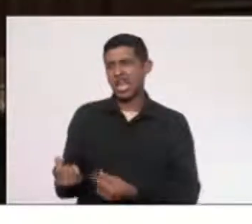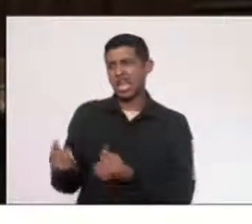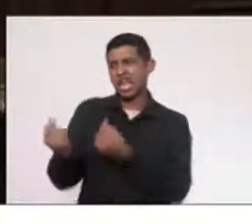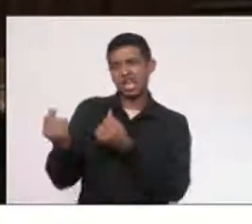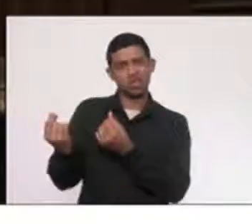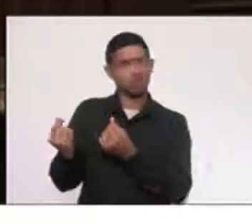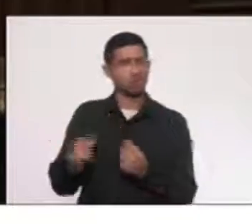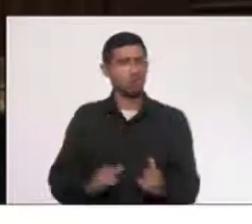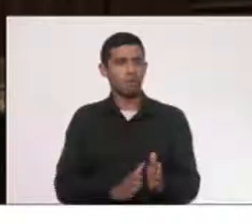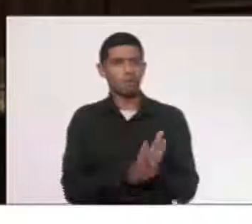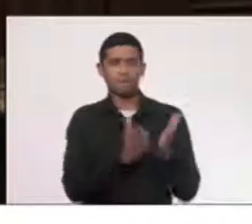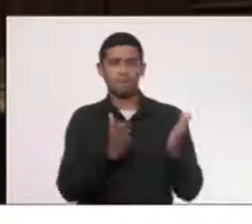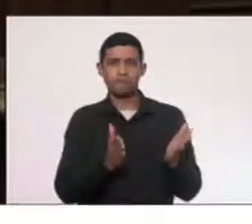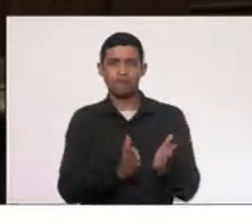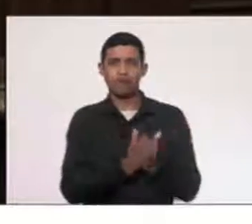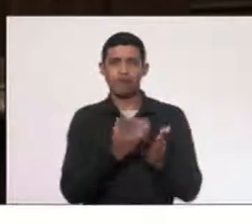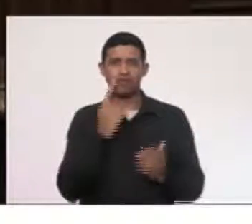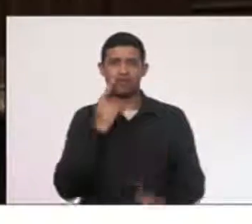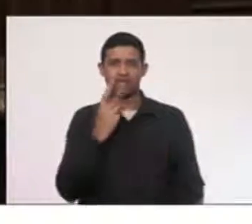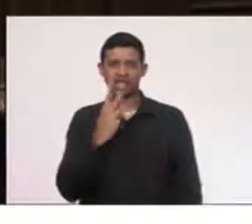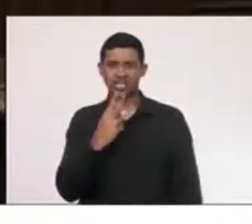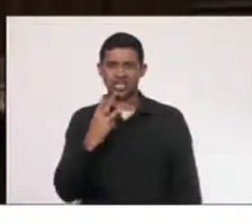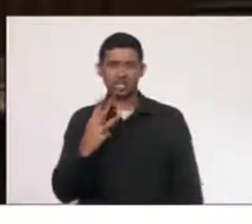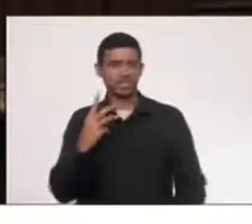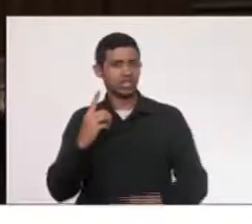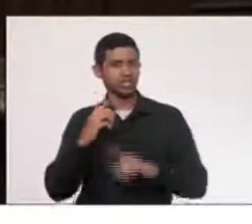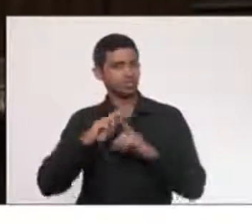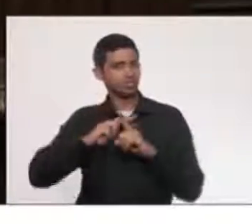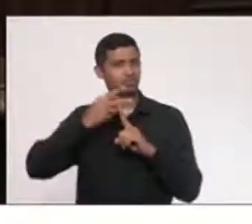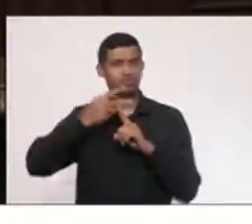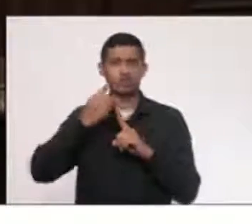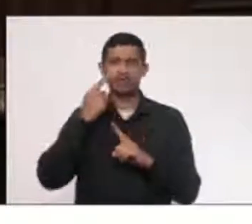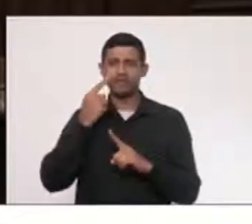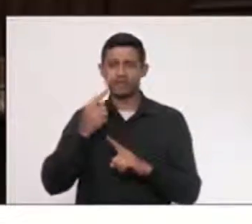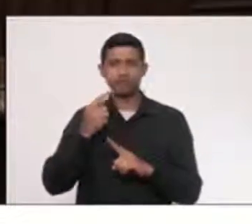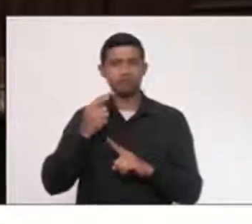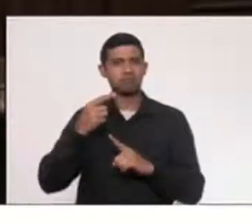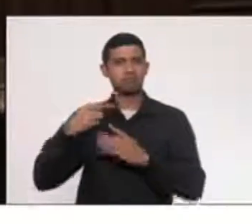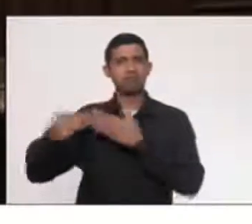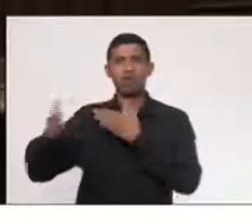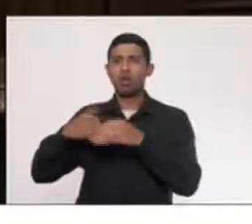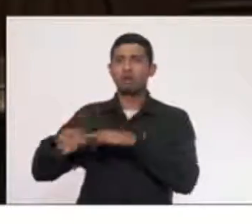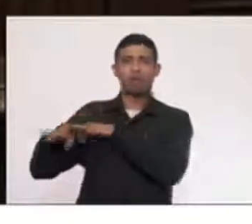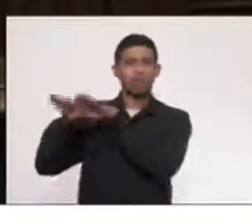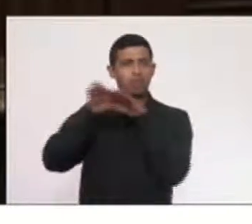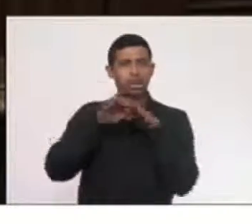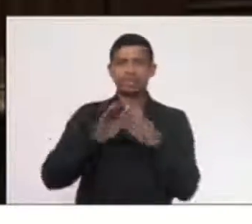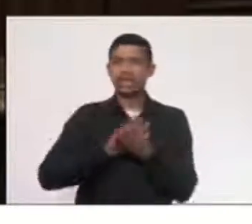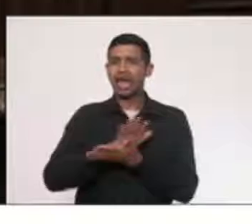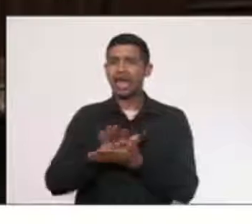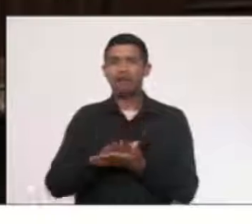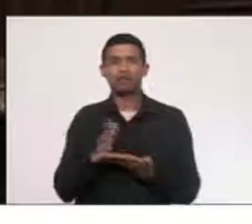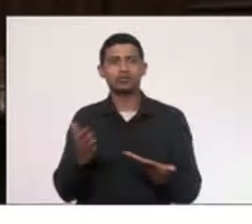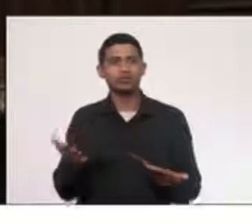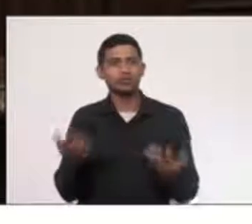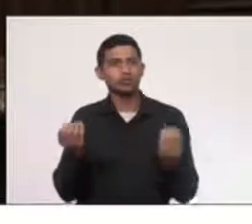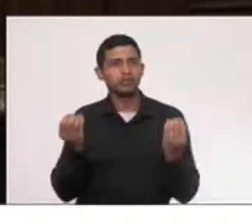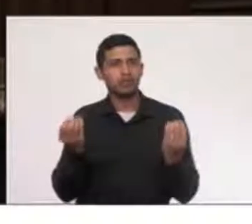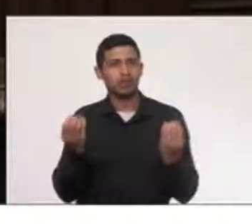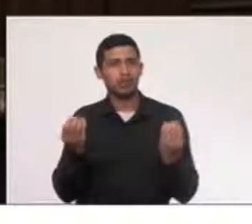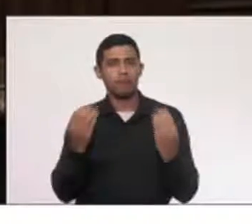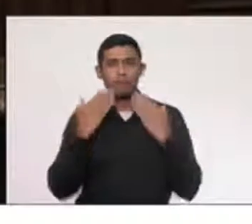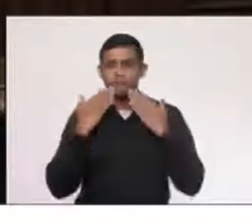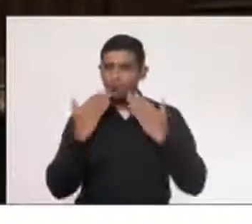ricos é 33 vezes maior do que em qualquer outro estado do Brasil. Isso dá conta de um